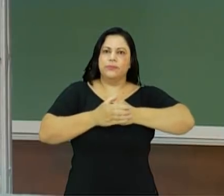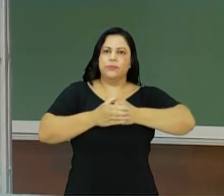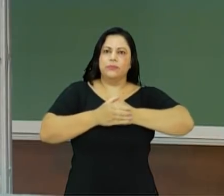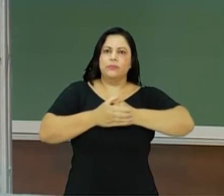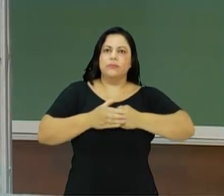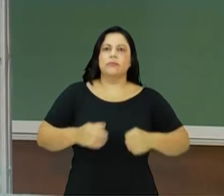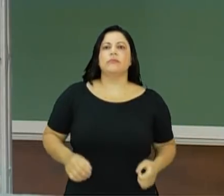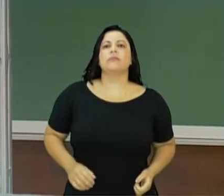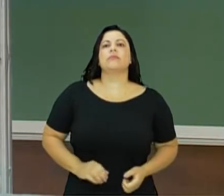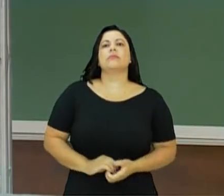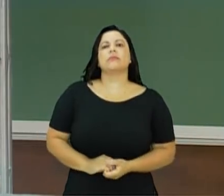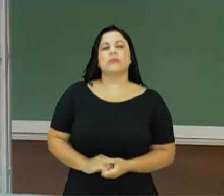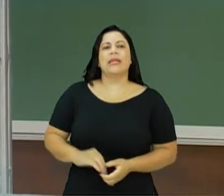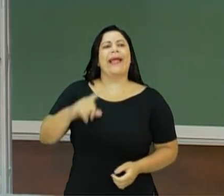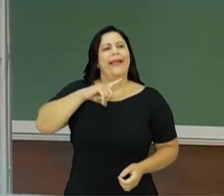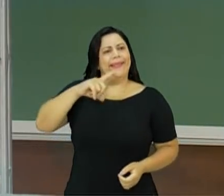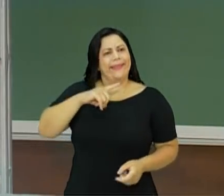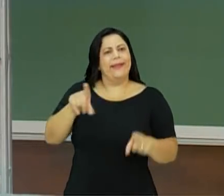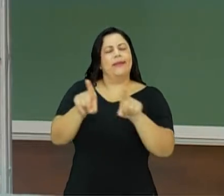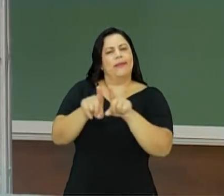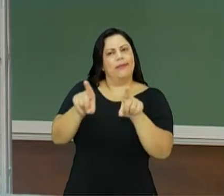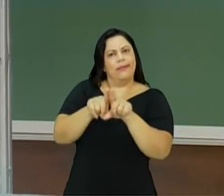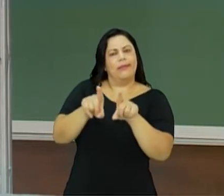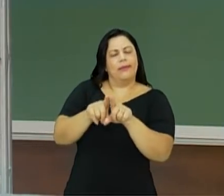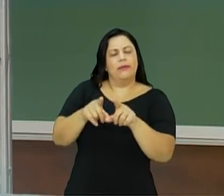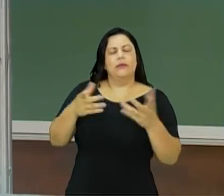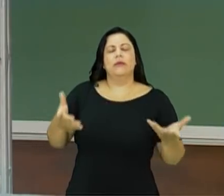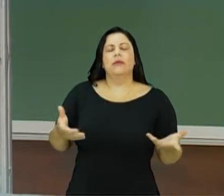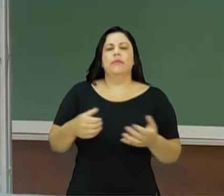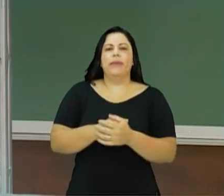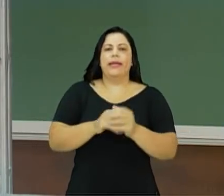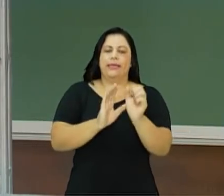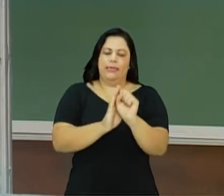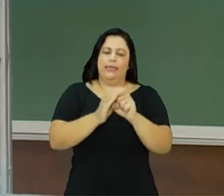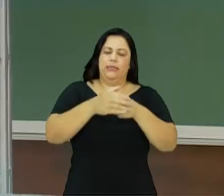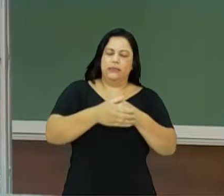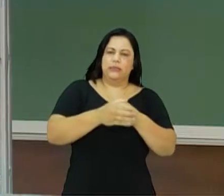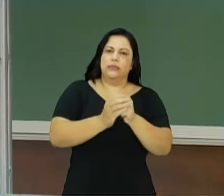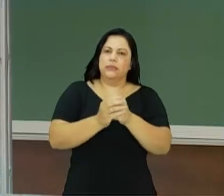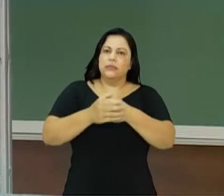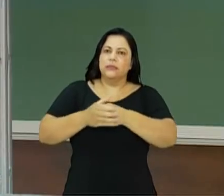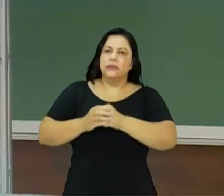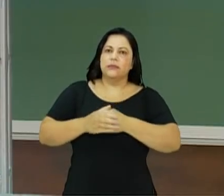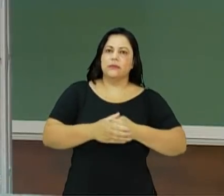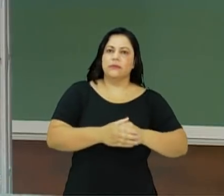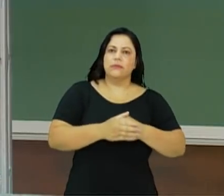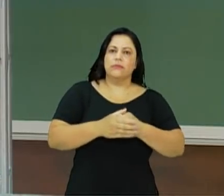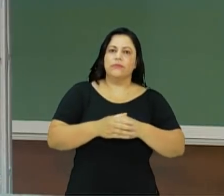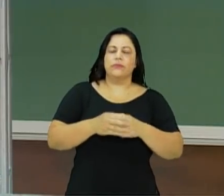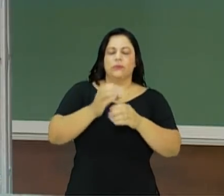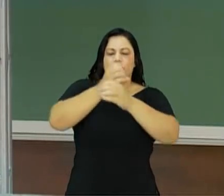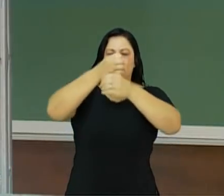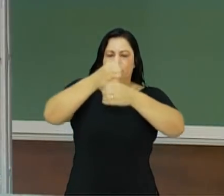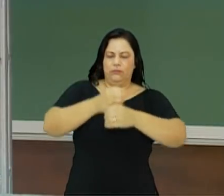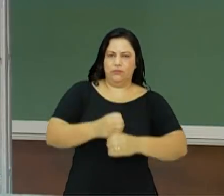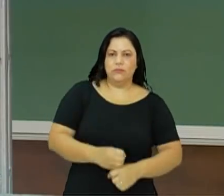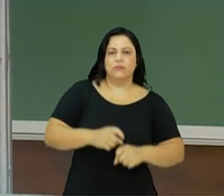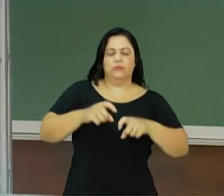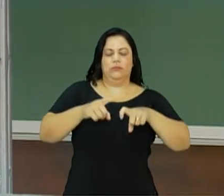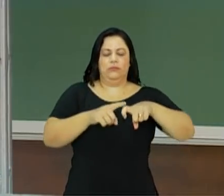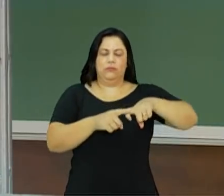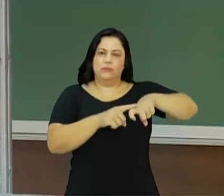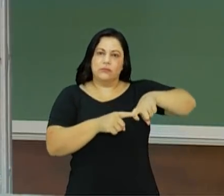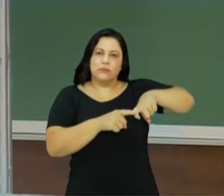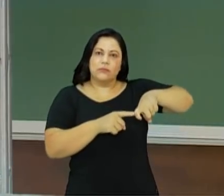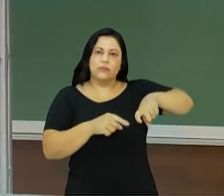Elas são encontradas também, além das articulações, né? Como eu falei ali, as articulações ali que eu falei da coluna, do joelho e tal, né?